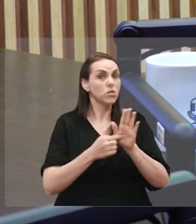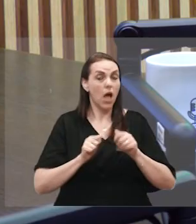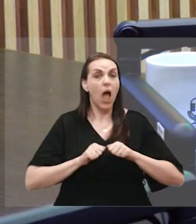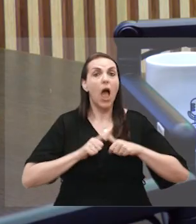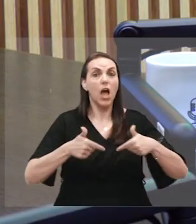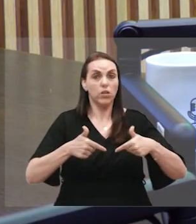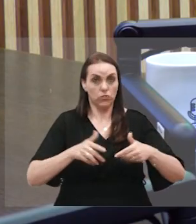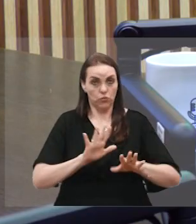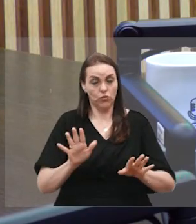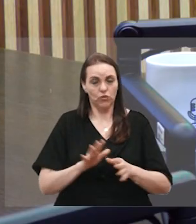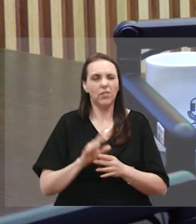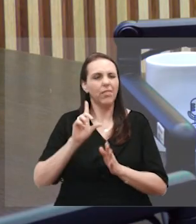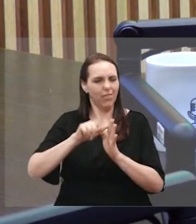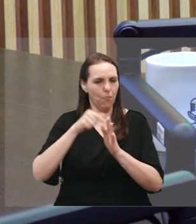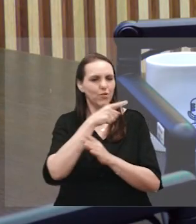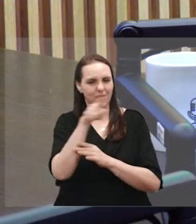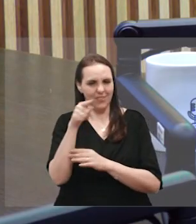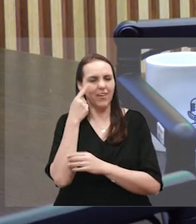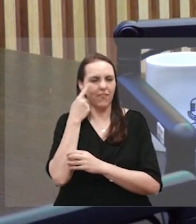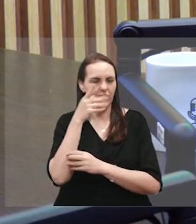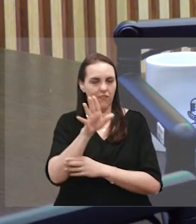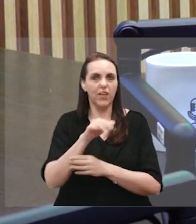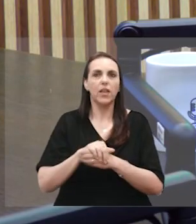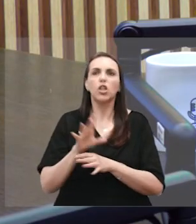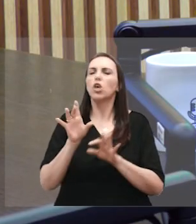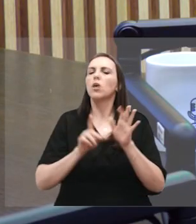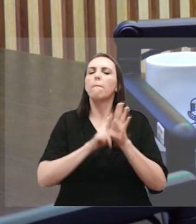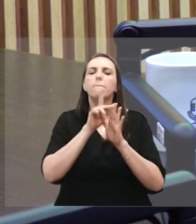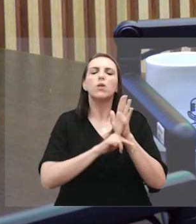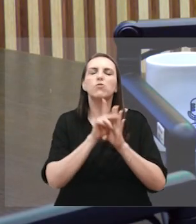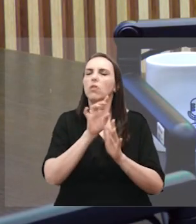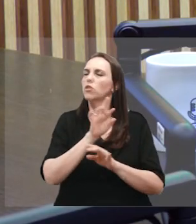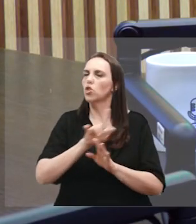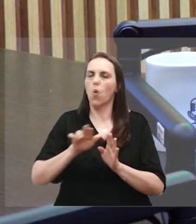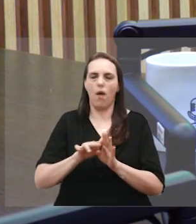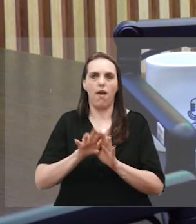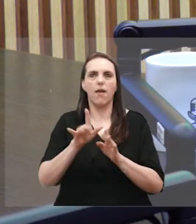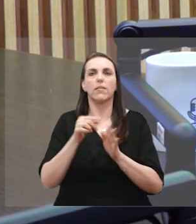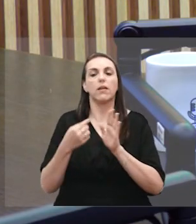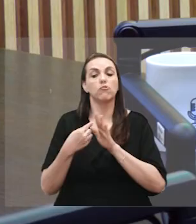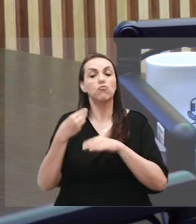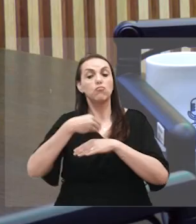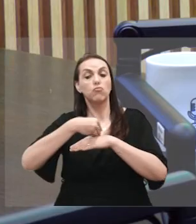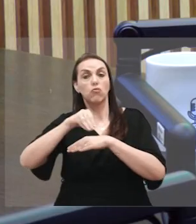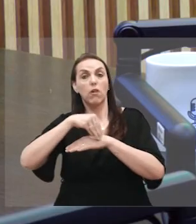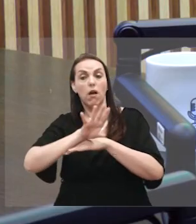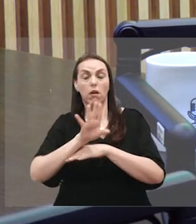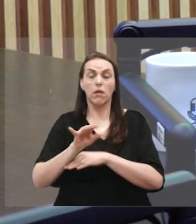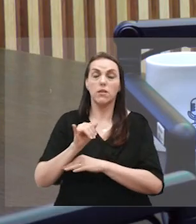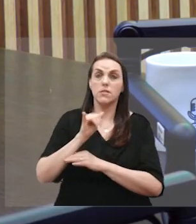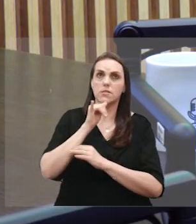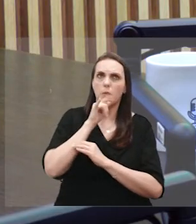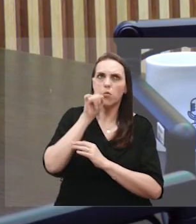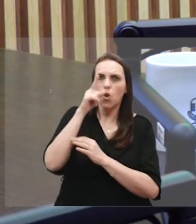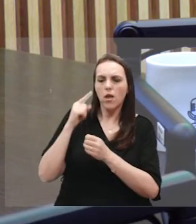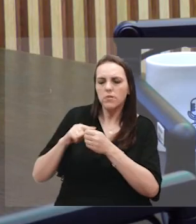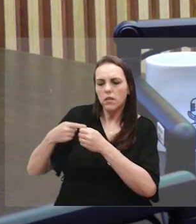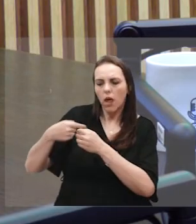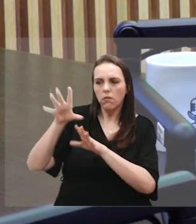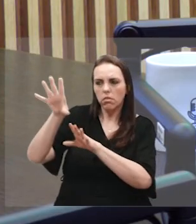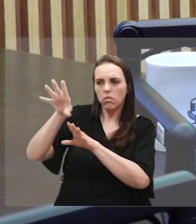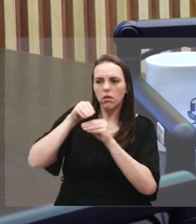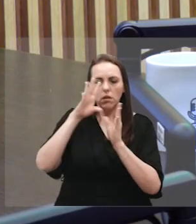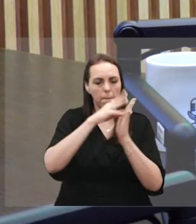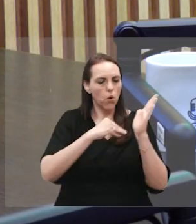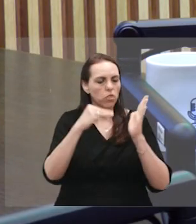isso mais pra frente. Mas voltando ali, não é só questão de projeto, dá pra gente fazer indicações. Tu elabora uma ideia que deu certo em outra